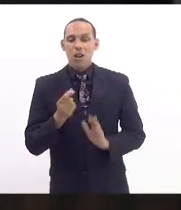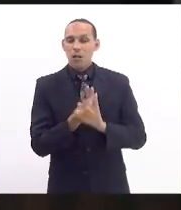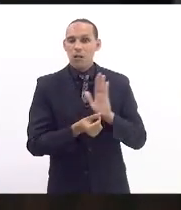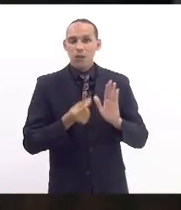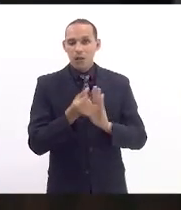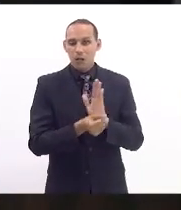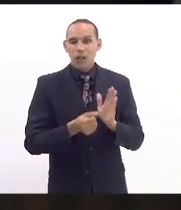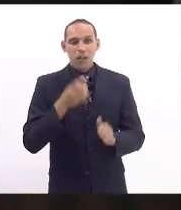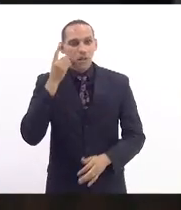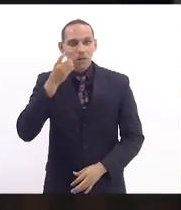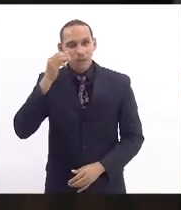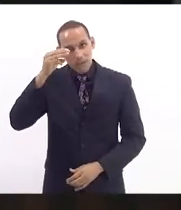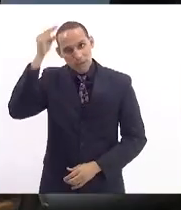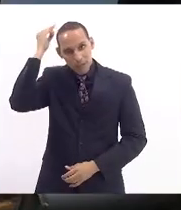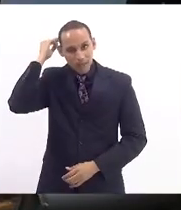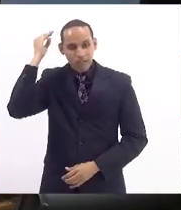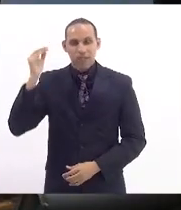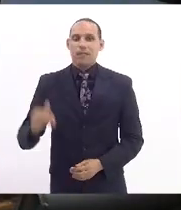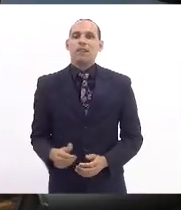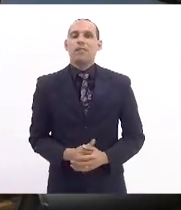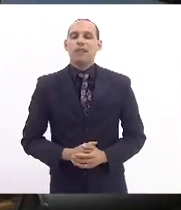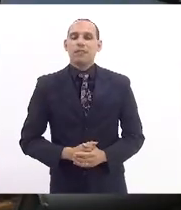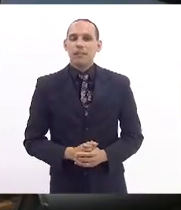Deputado Márcio Pacheco